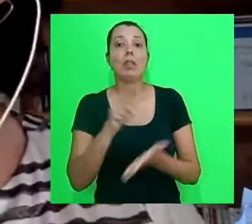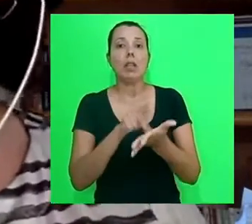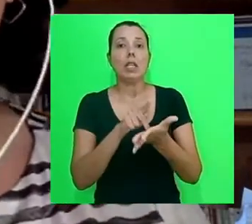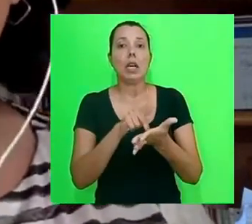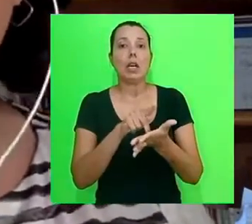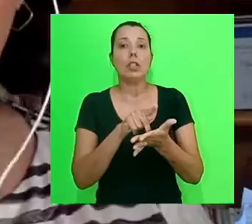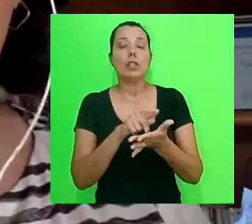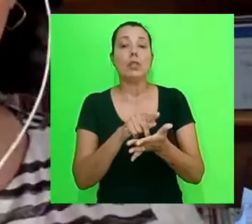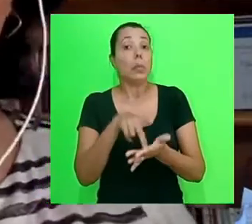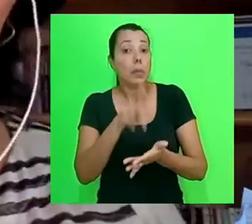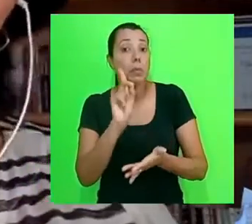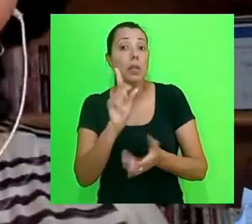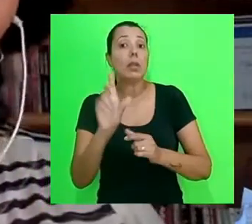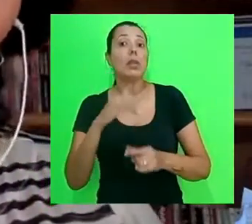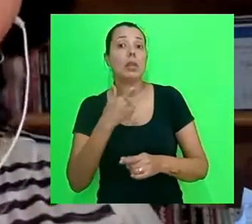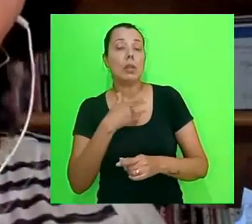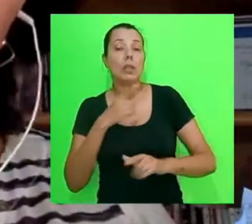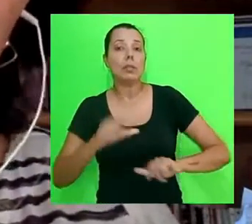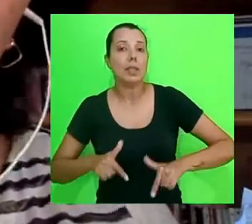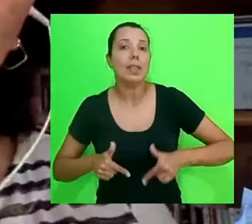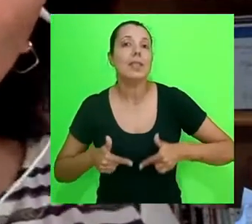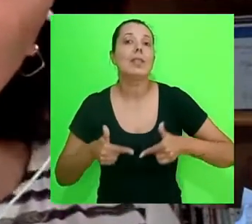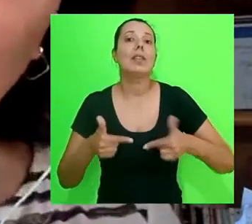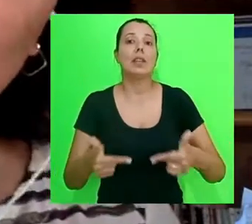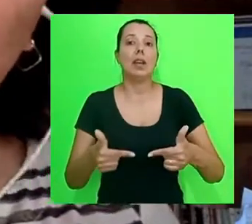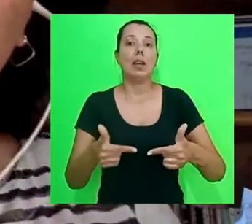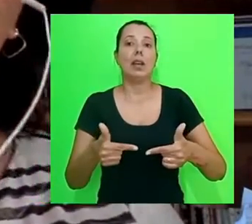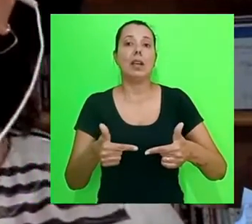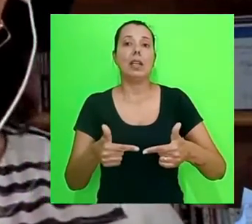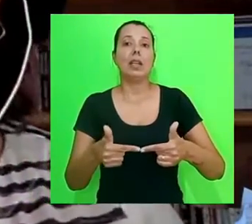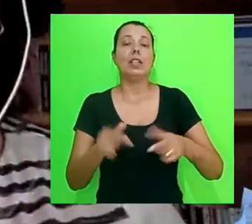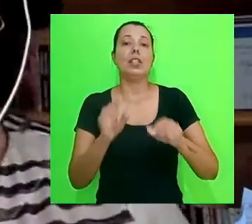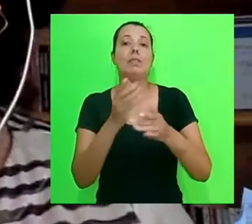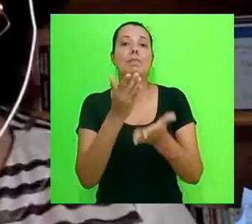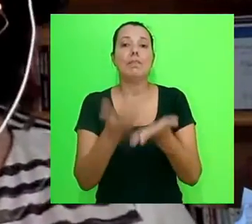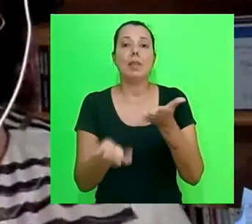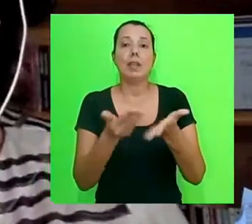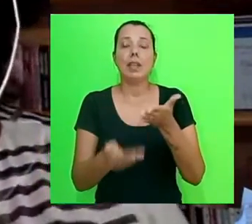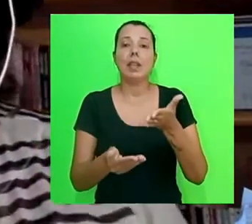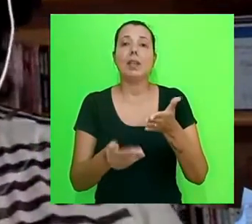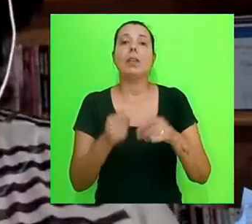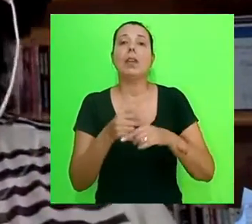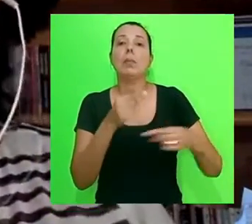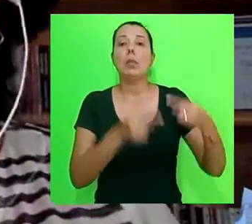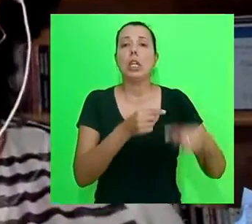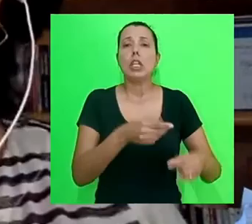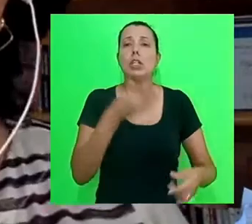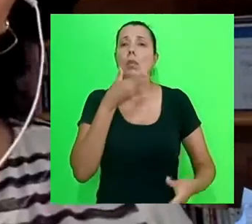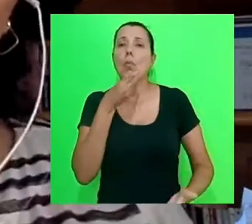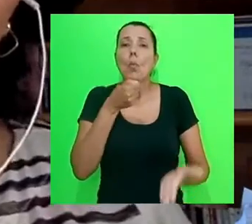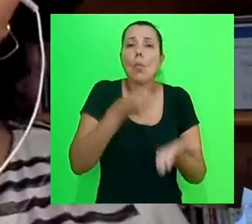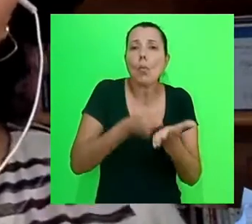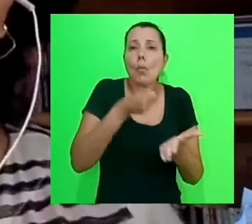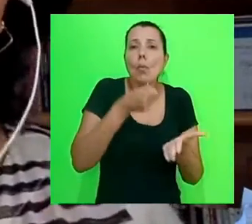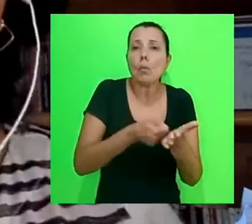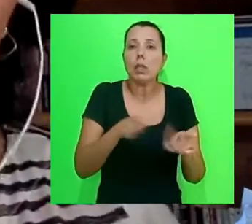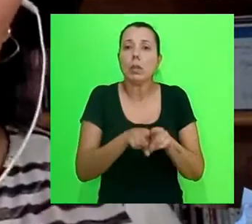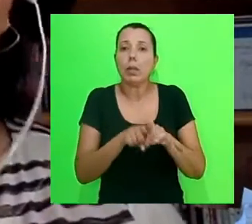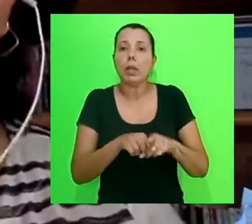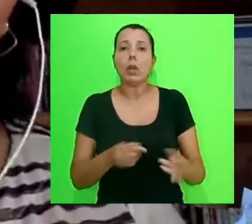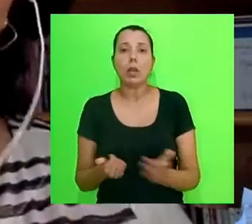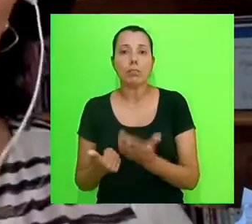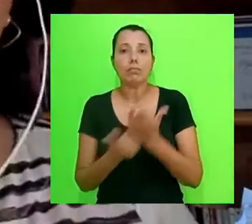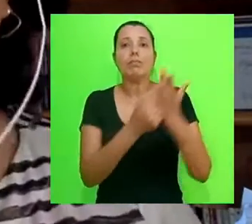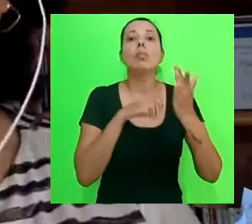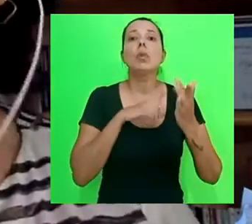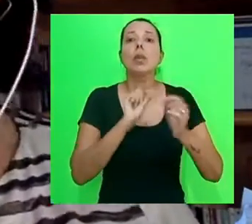nos diferentes ambientes que nós vivemos, seja no ambiente doméstico, seja no ambiente do trabalho, nas nossas escolas.